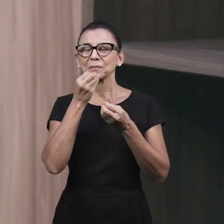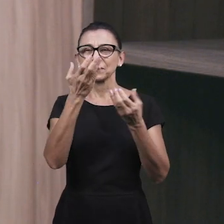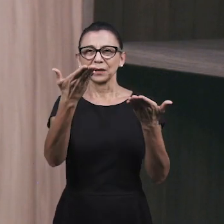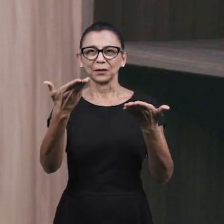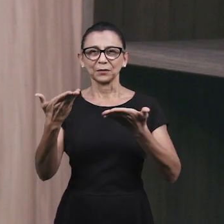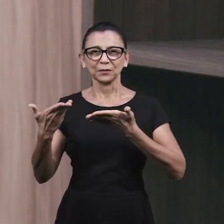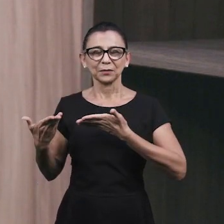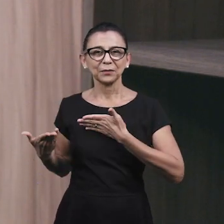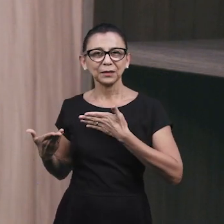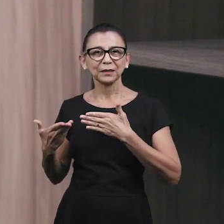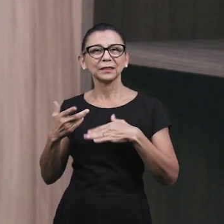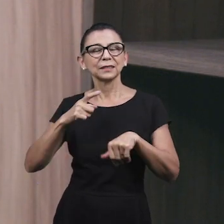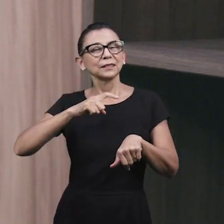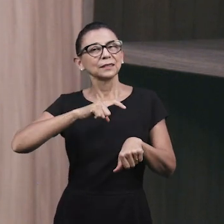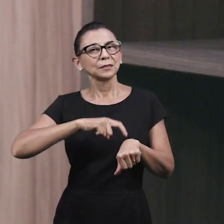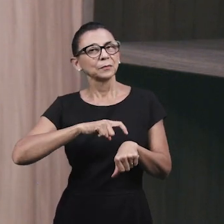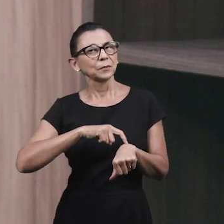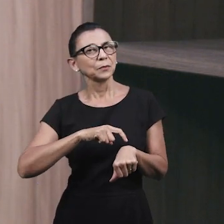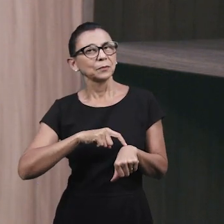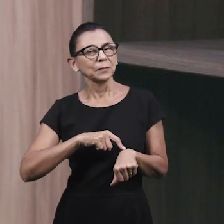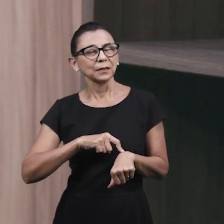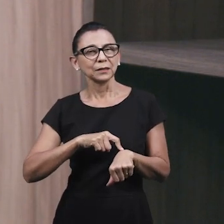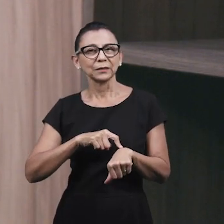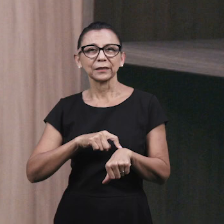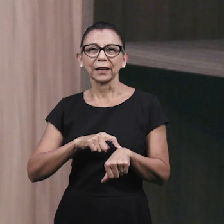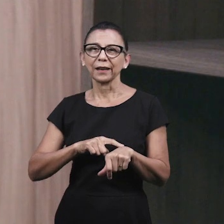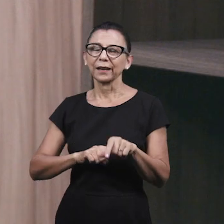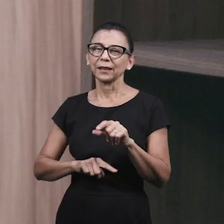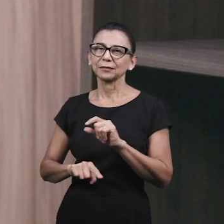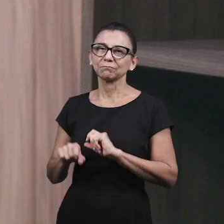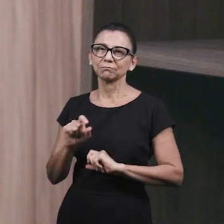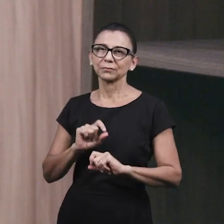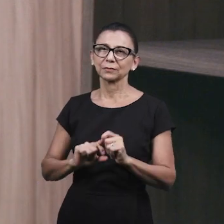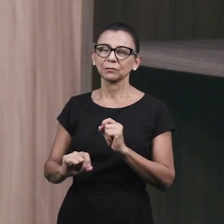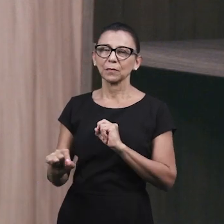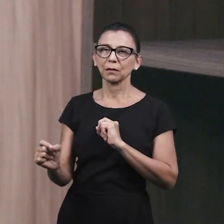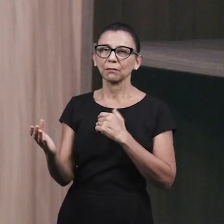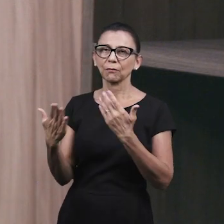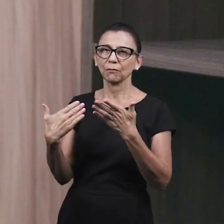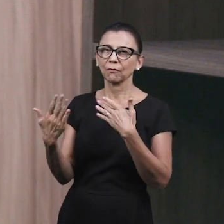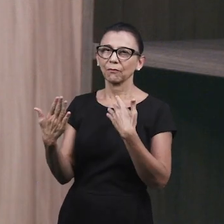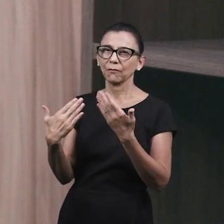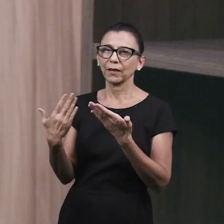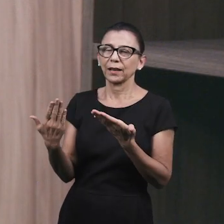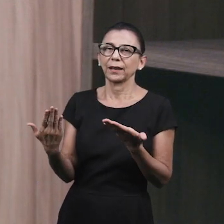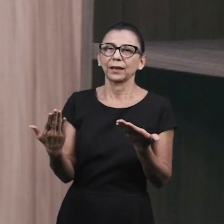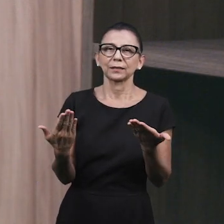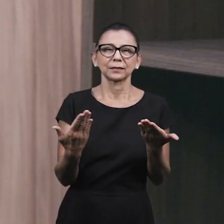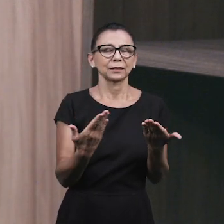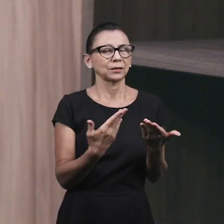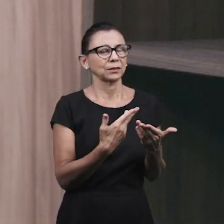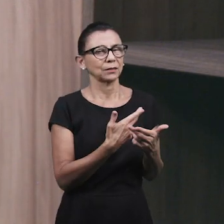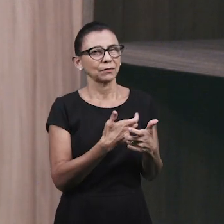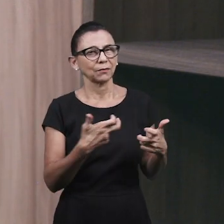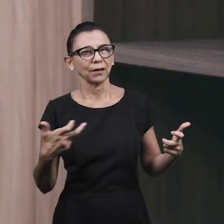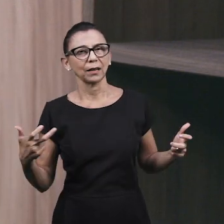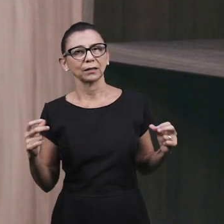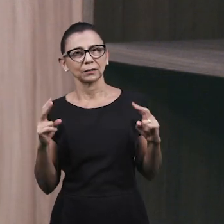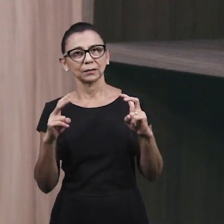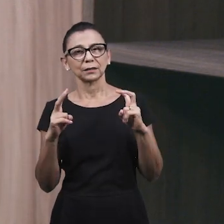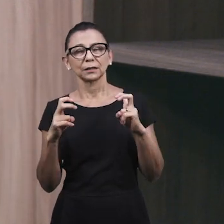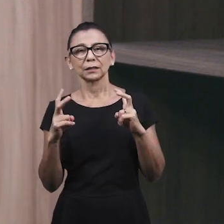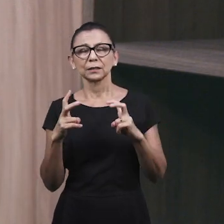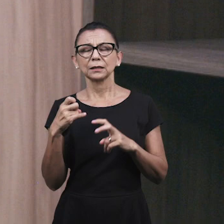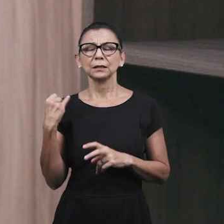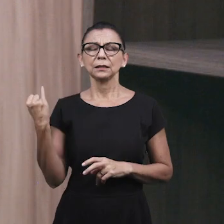seja bem-vindo a esse momento. Através da conversa que a gente faz aqui, a gente trata de assuntos, de temas